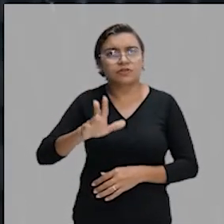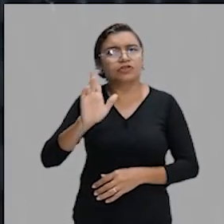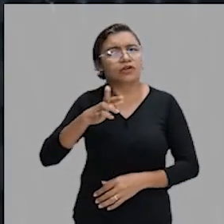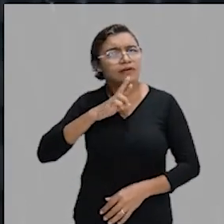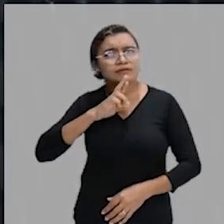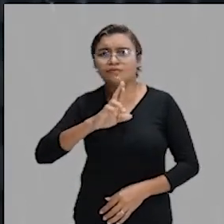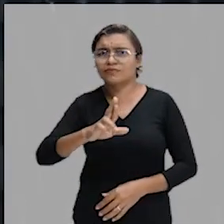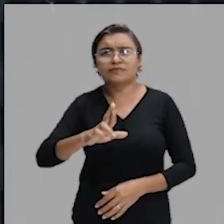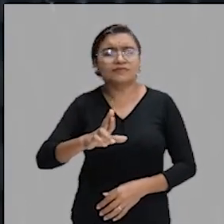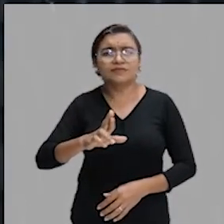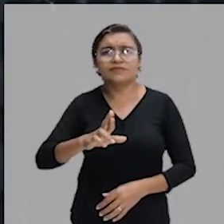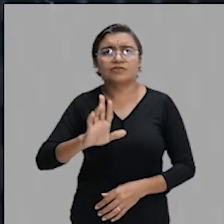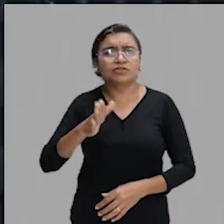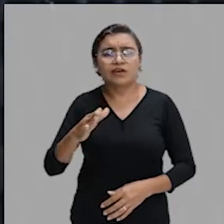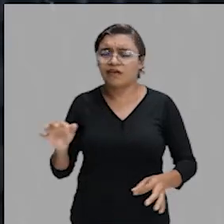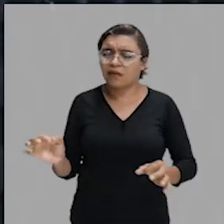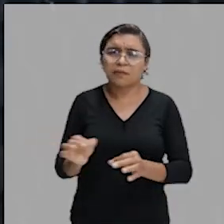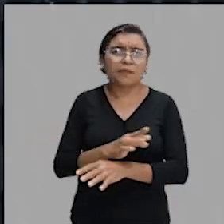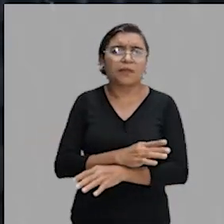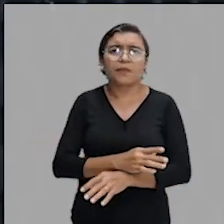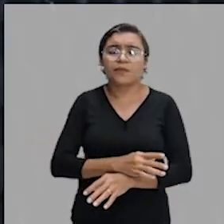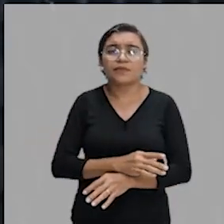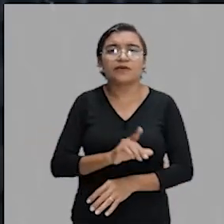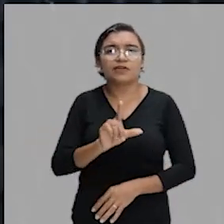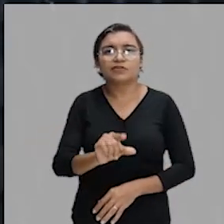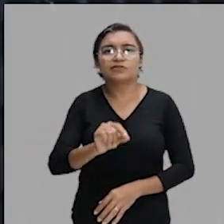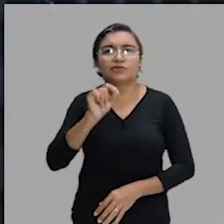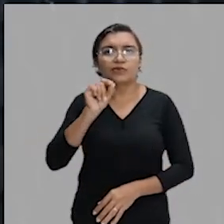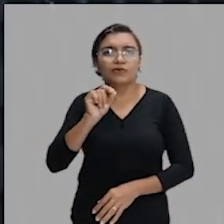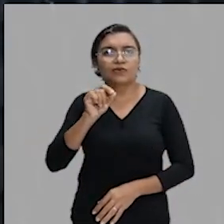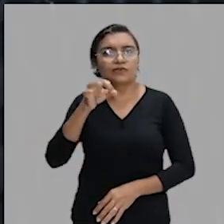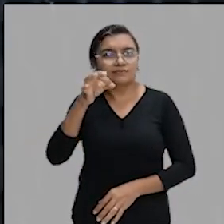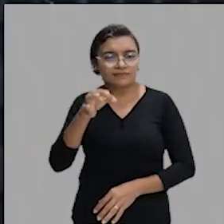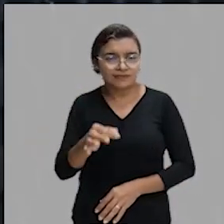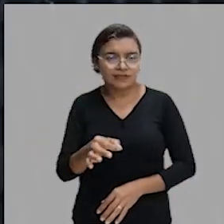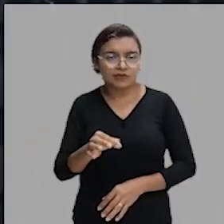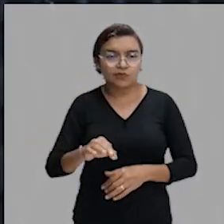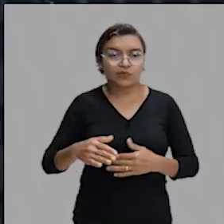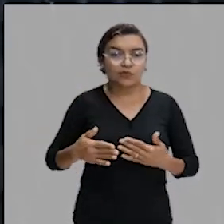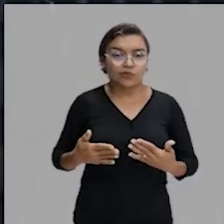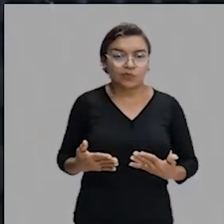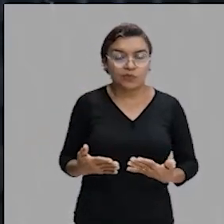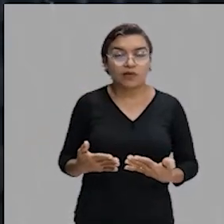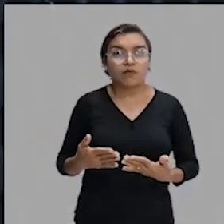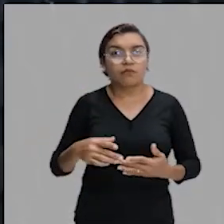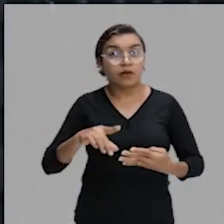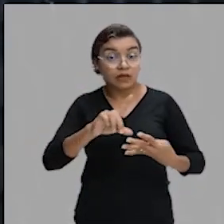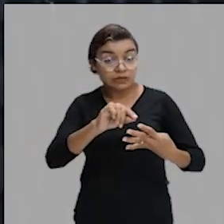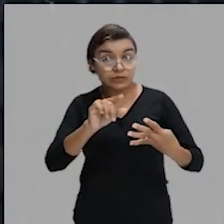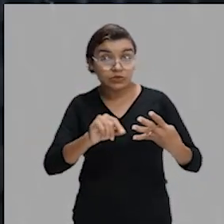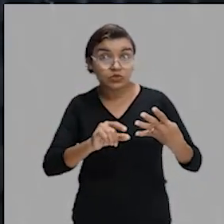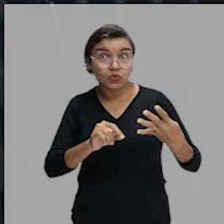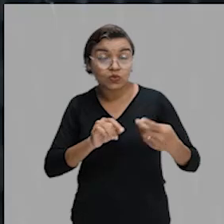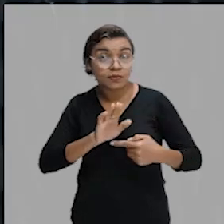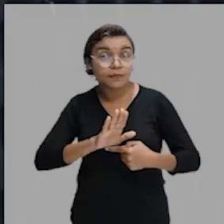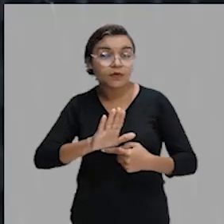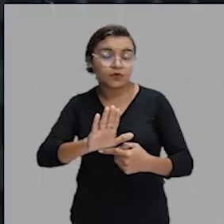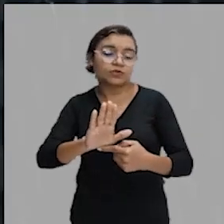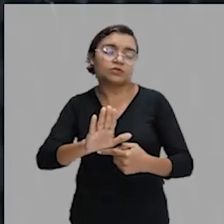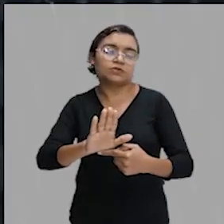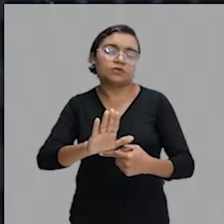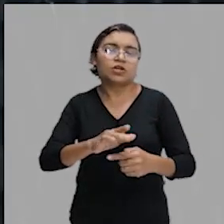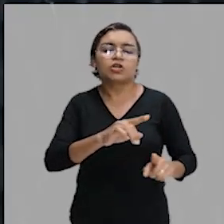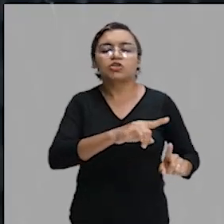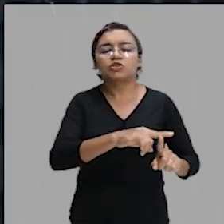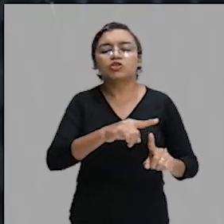entregou o jogo, né? Acabou ali de dizer assim, olha, marca isso aqui. Aí ele vai te dar as alternativas, tá? Que tipo